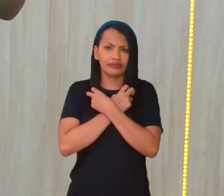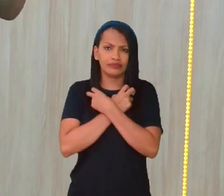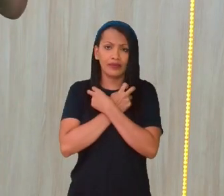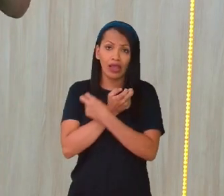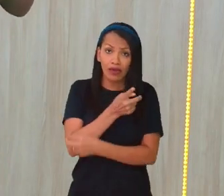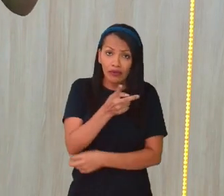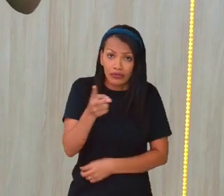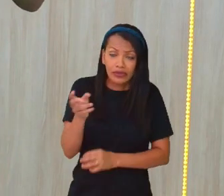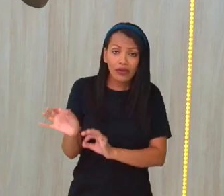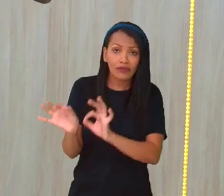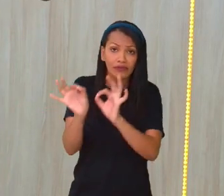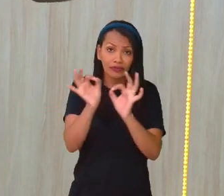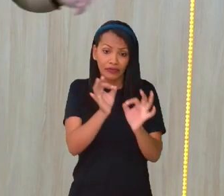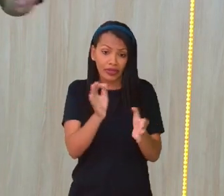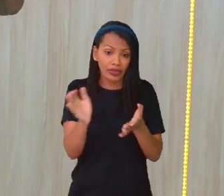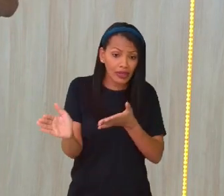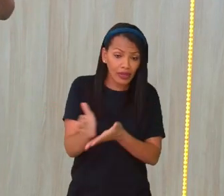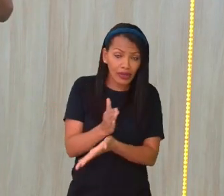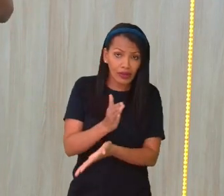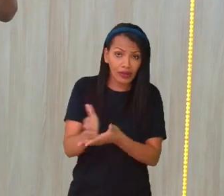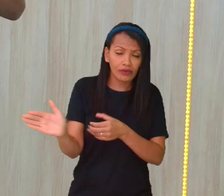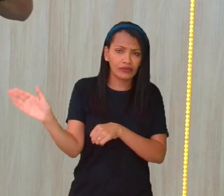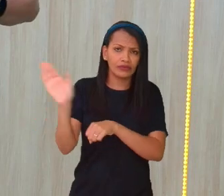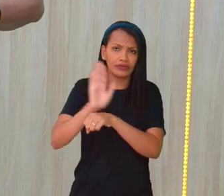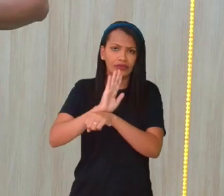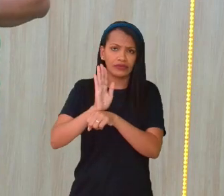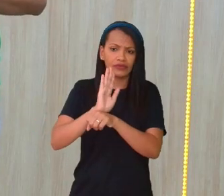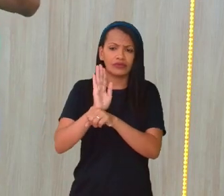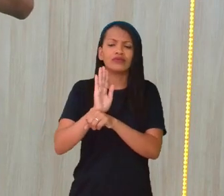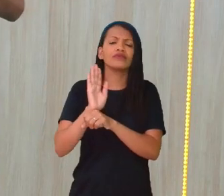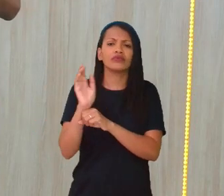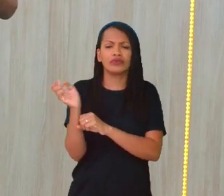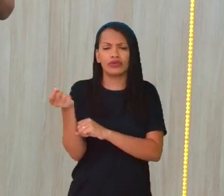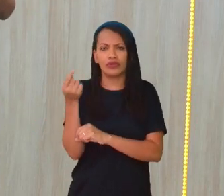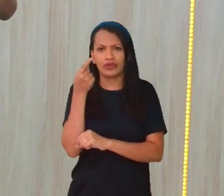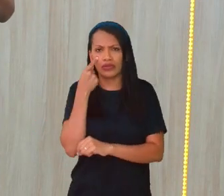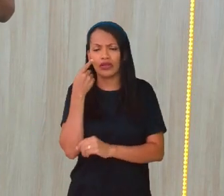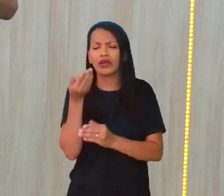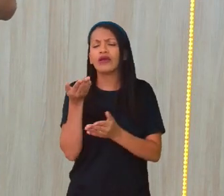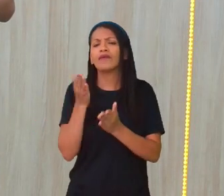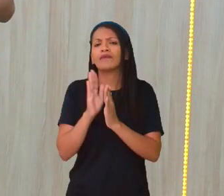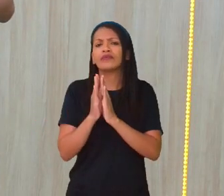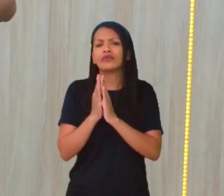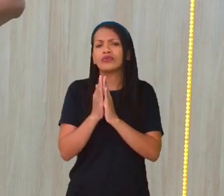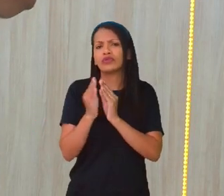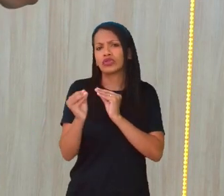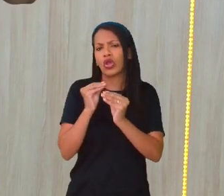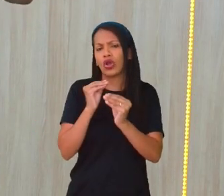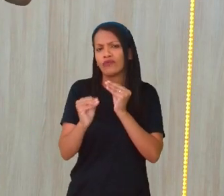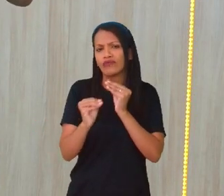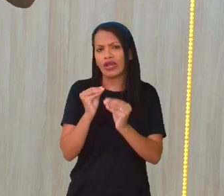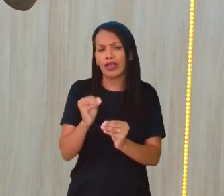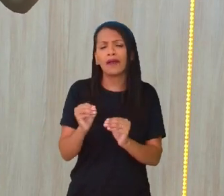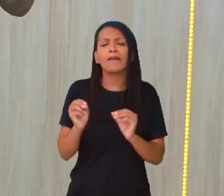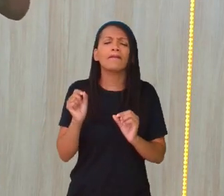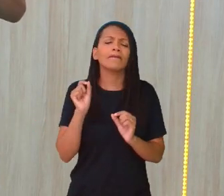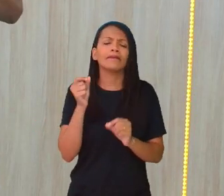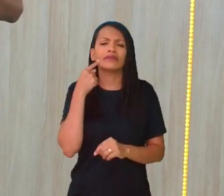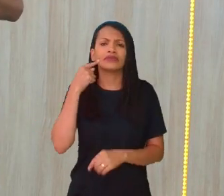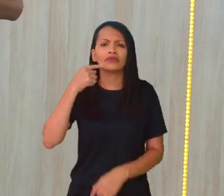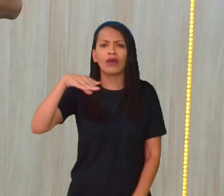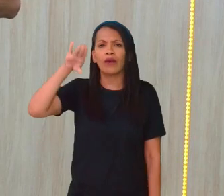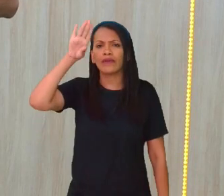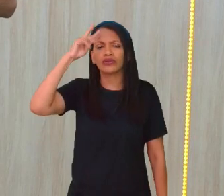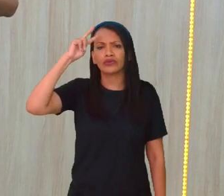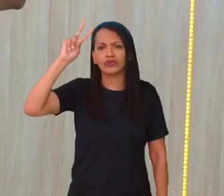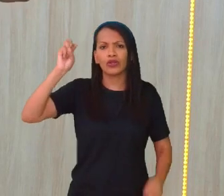a televisão, está vendo aí alguns filmes, algumas novelas, não é, sobre principalmente Moisés, não é? A história de Moisés que se